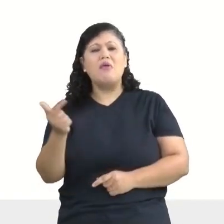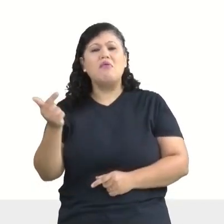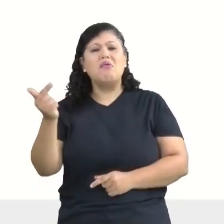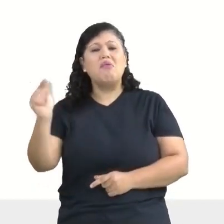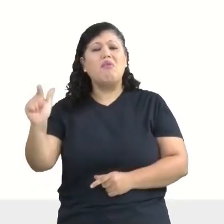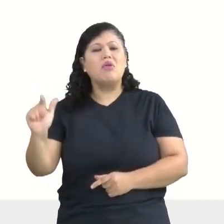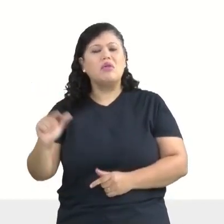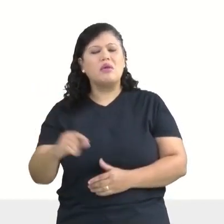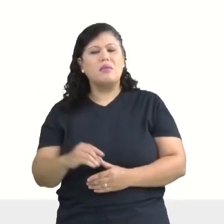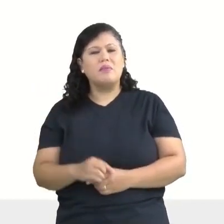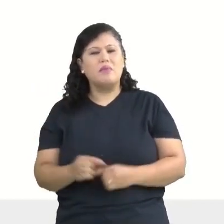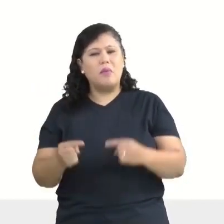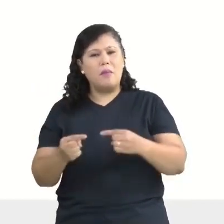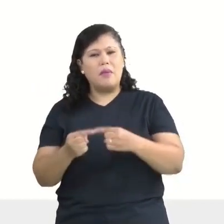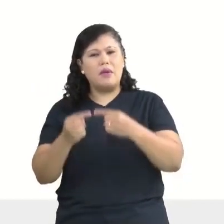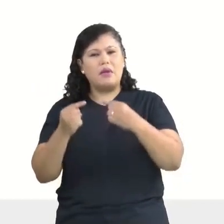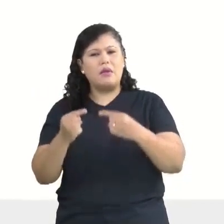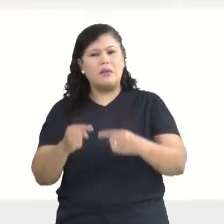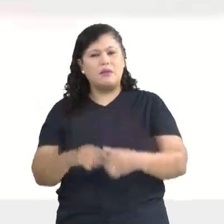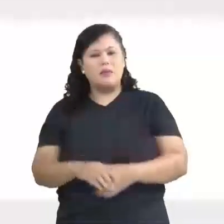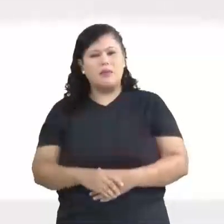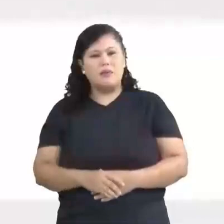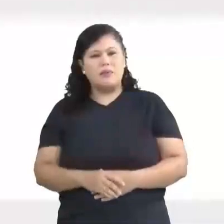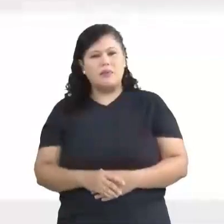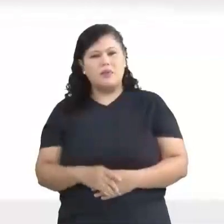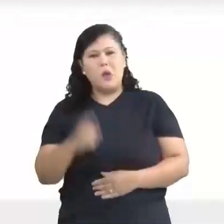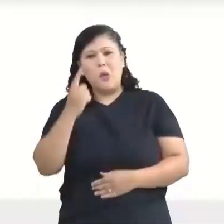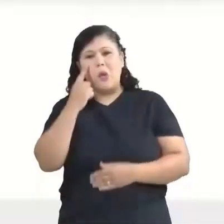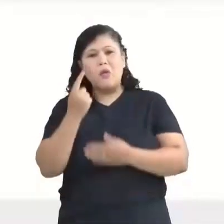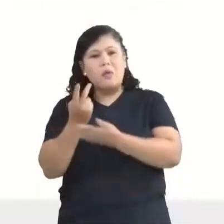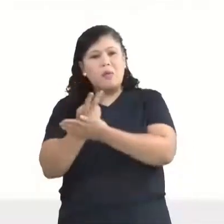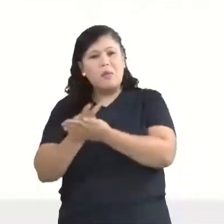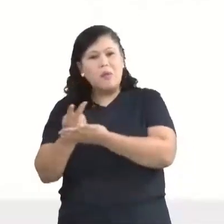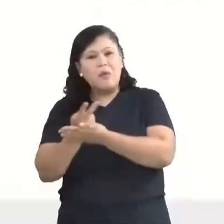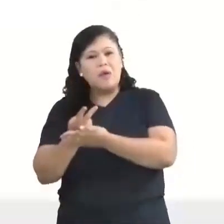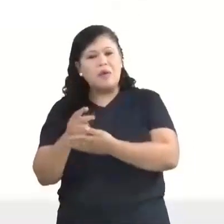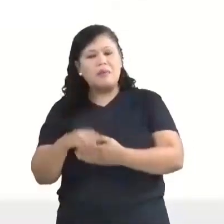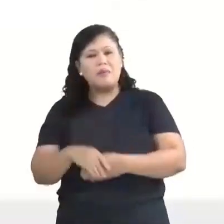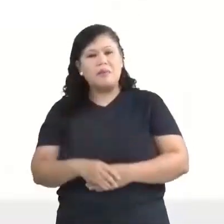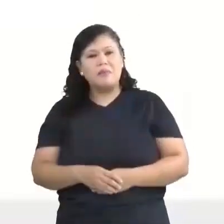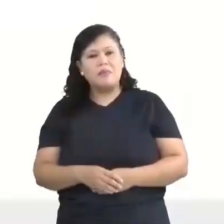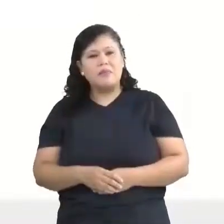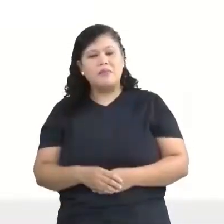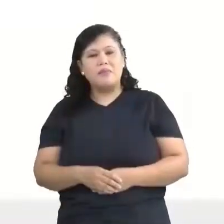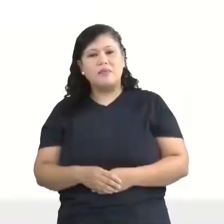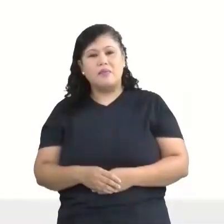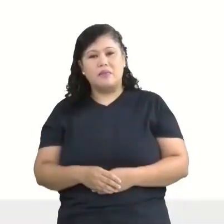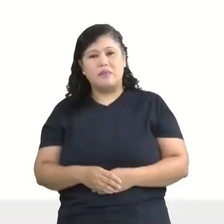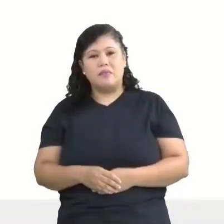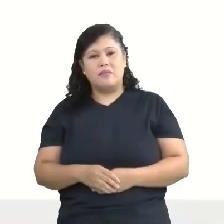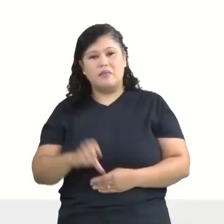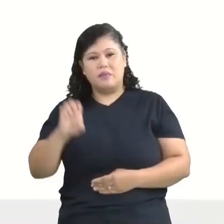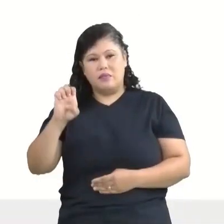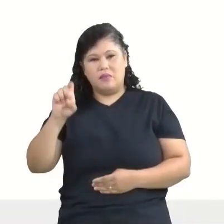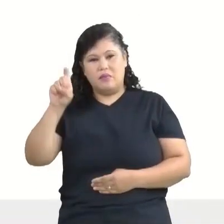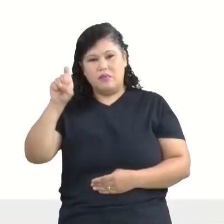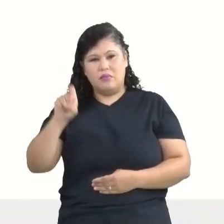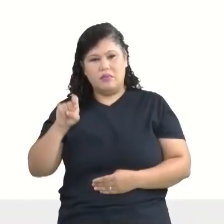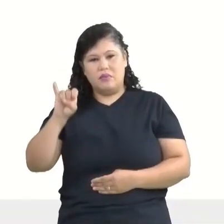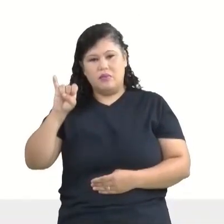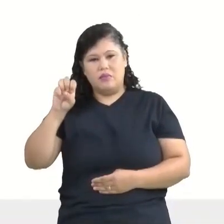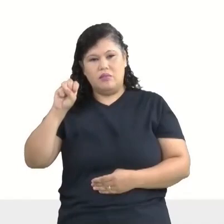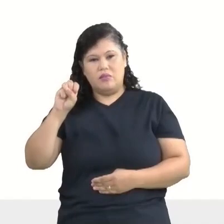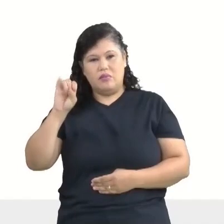vimos? Deixa eu só voltar aqui para ver para vocês. A alegria e existia. Vamos